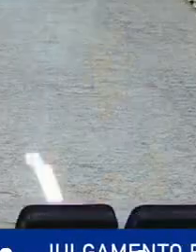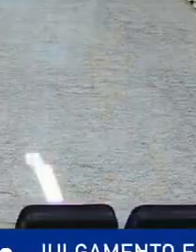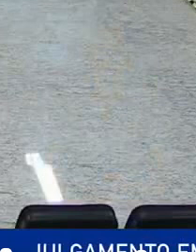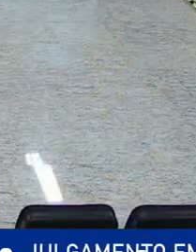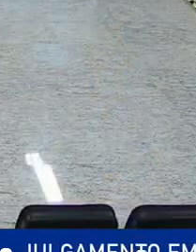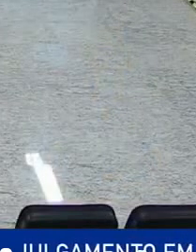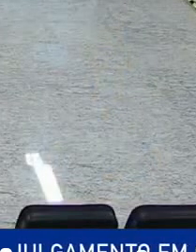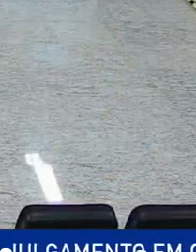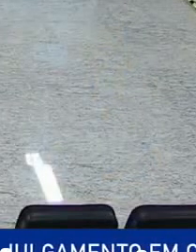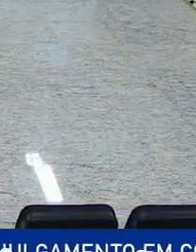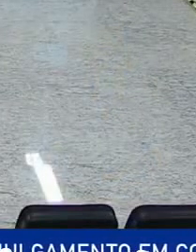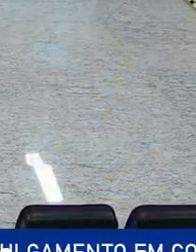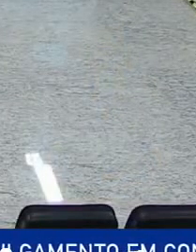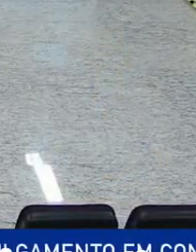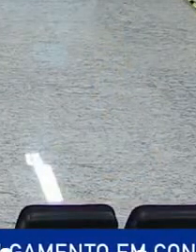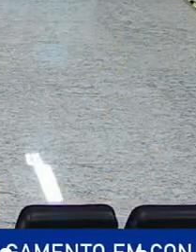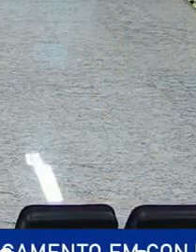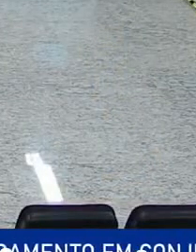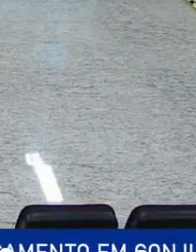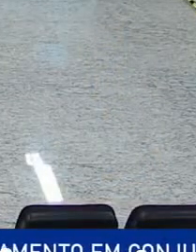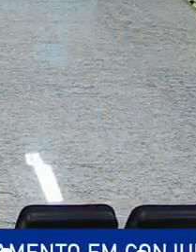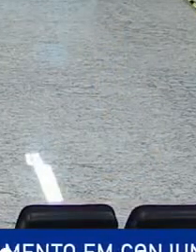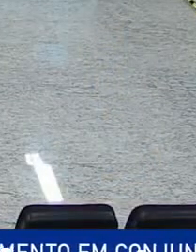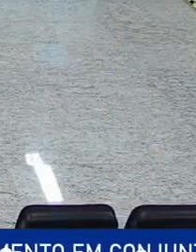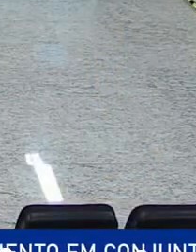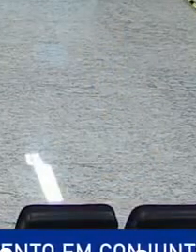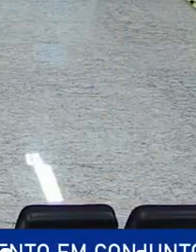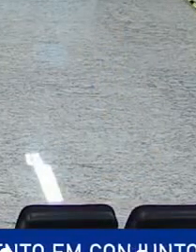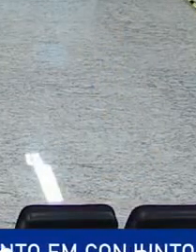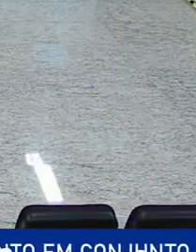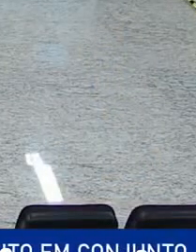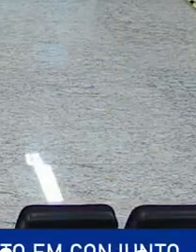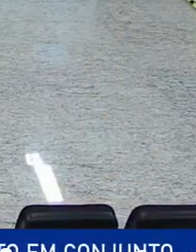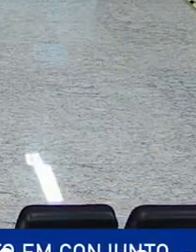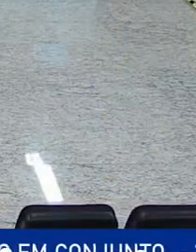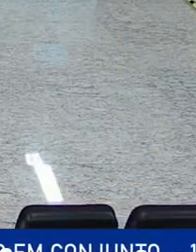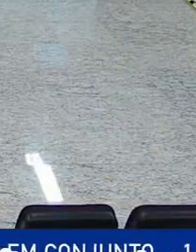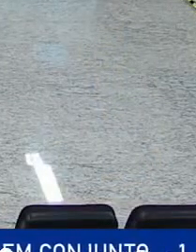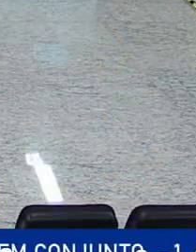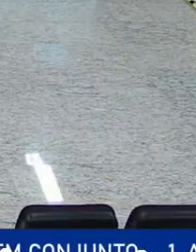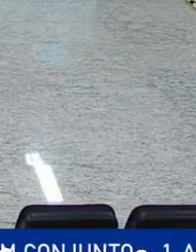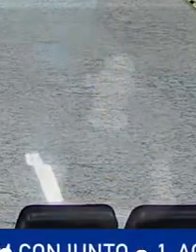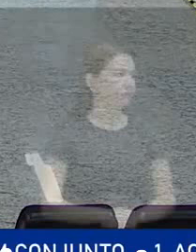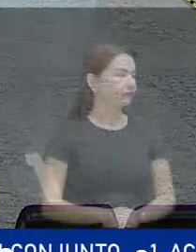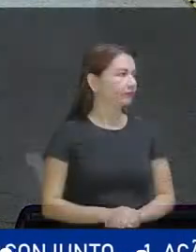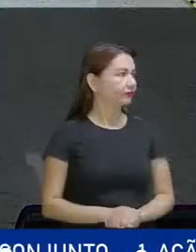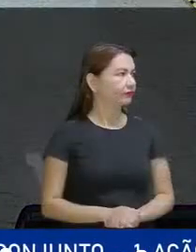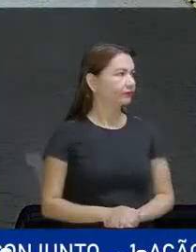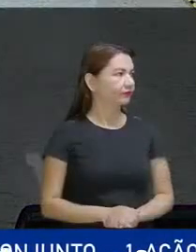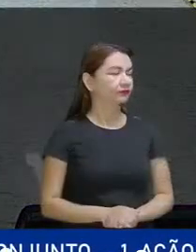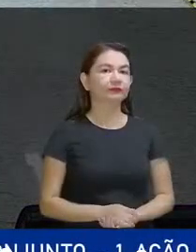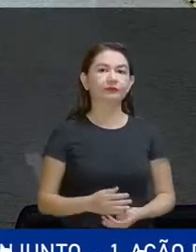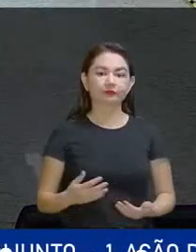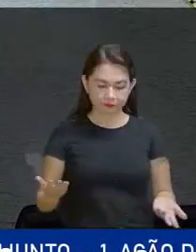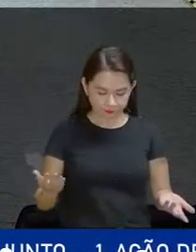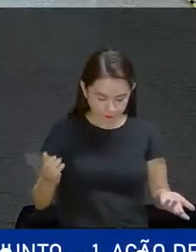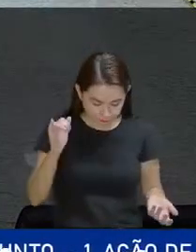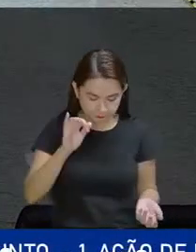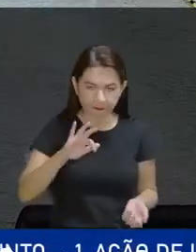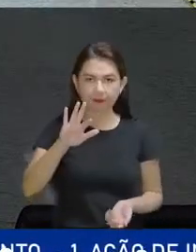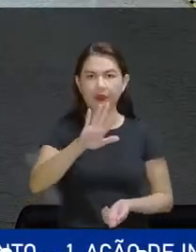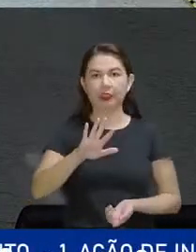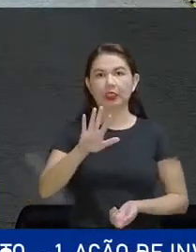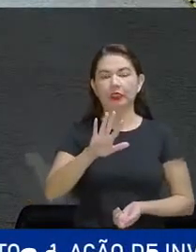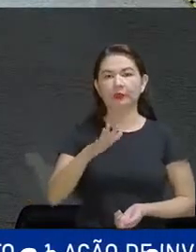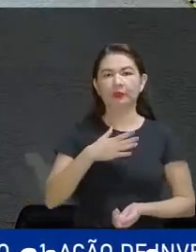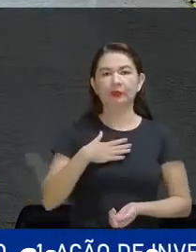Excelências, a representante do Ministério Público apresentou as imagens e são as mesmas imagens que constam aqui